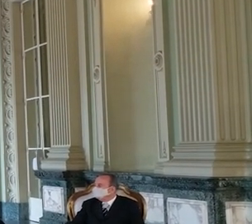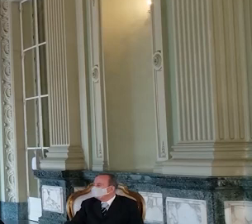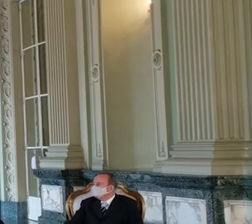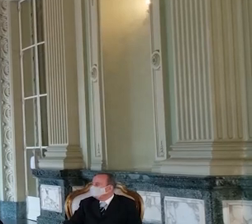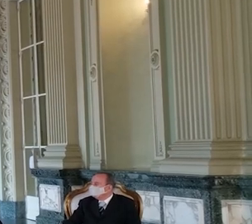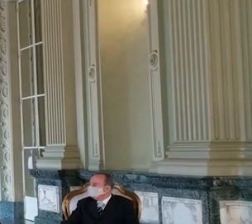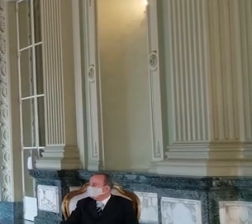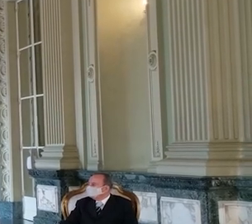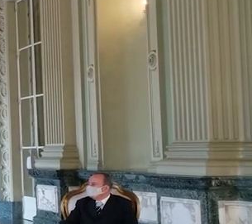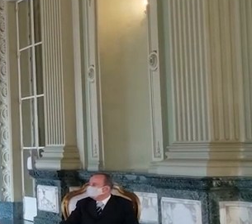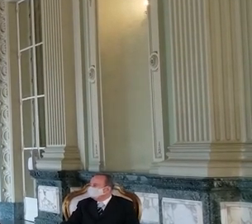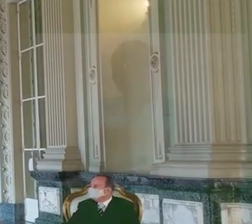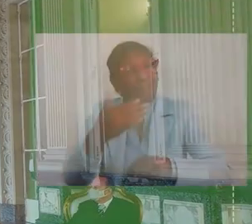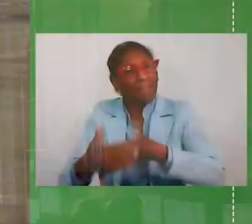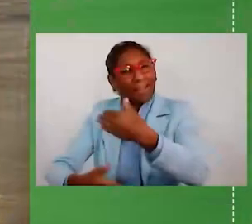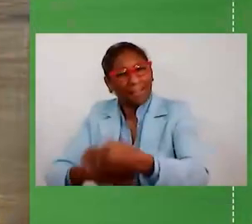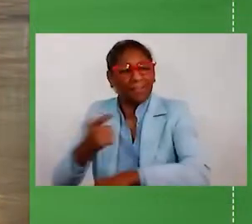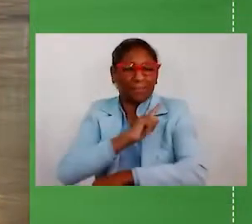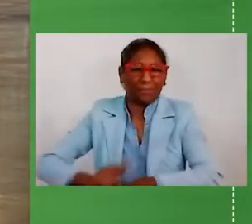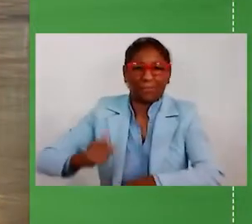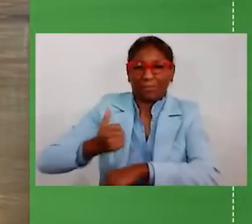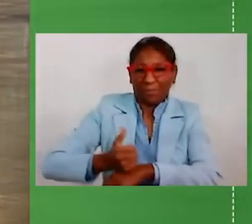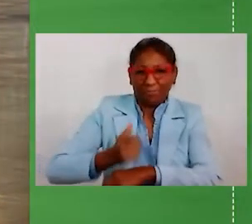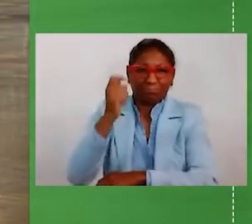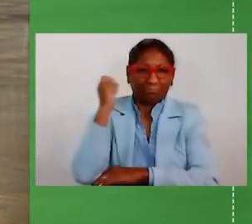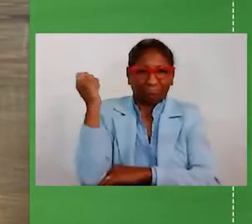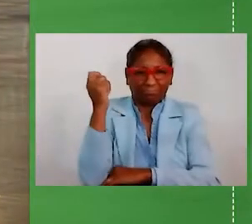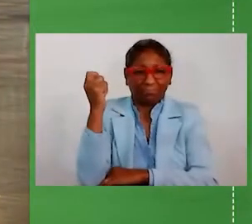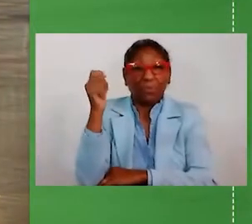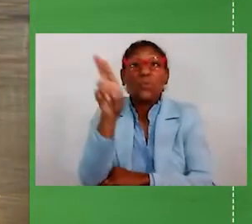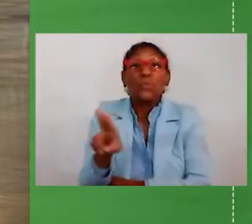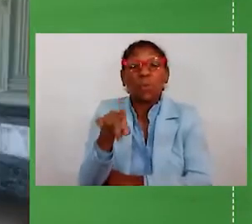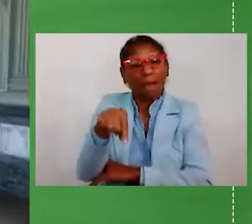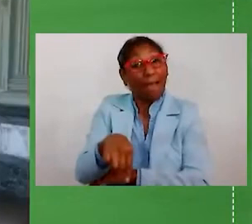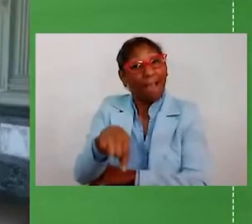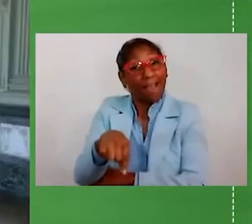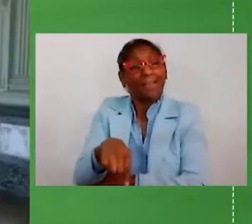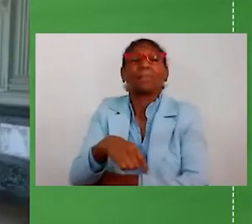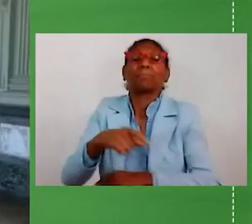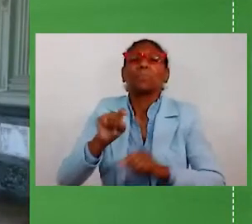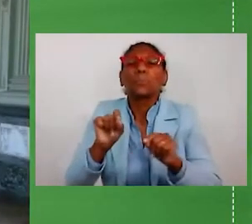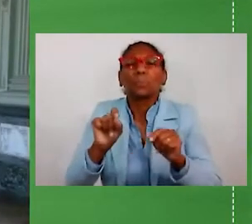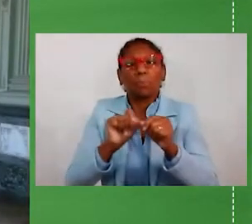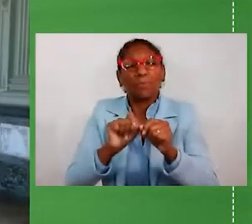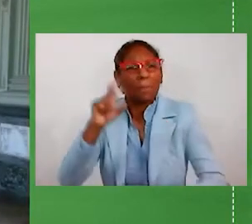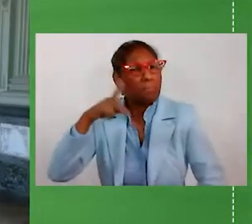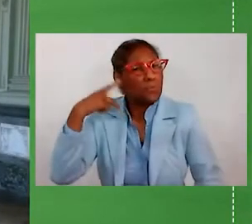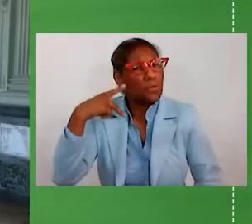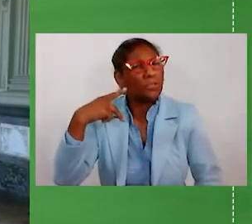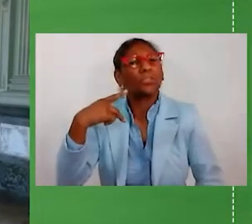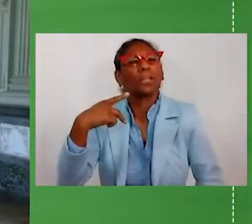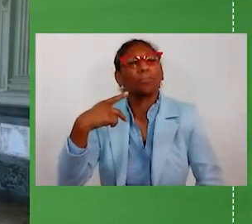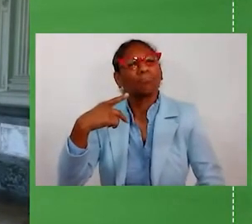foi reservado para governar o nosso estado, usou deste espaço para fazer a grande política, a política